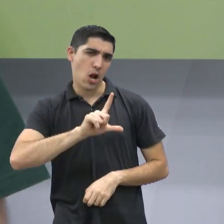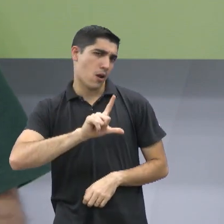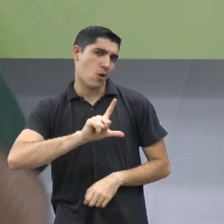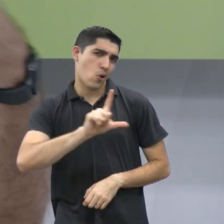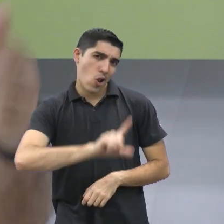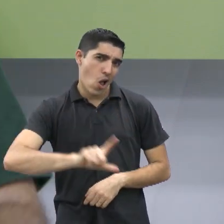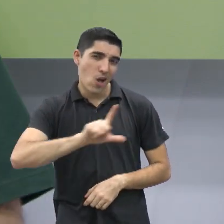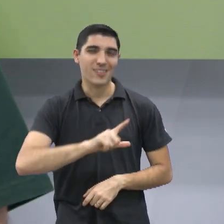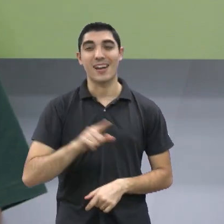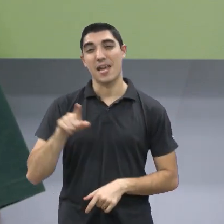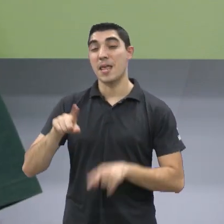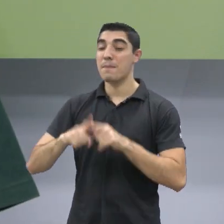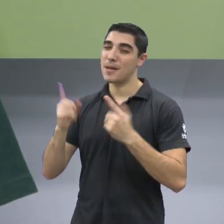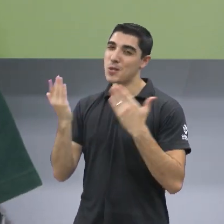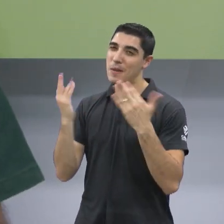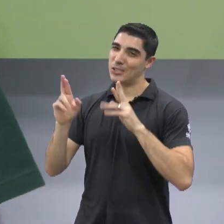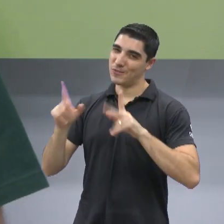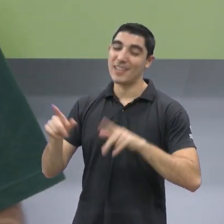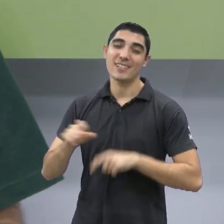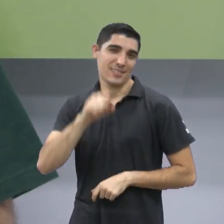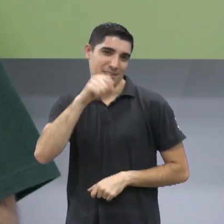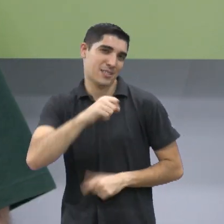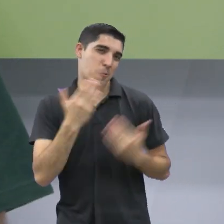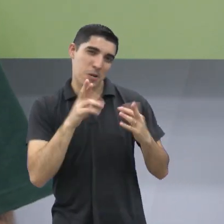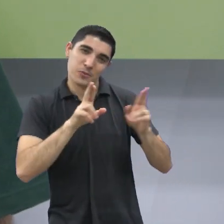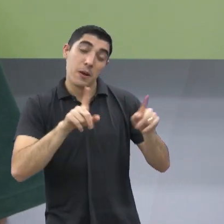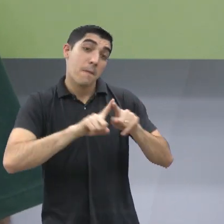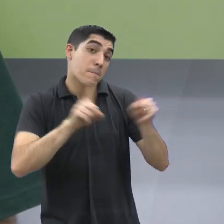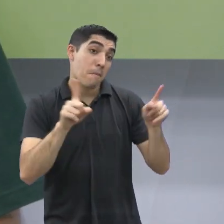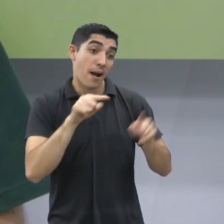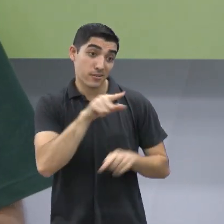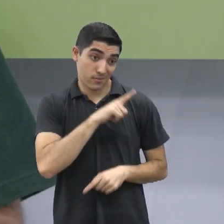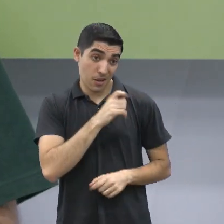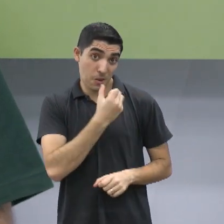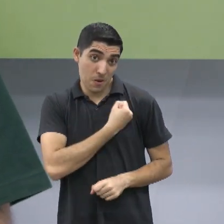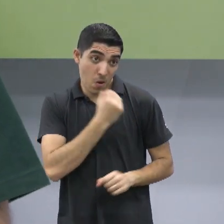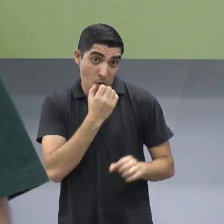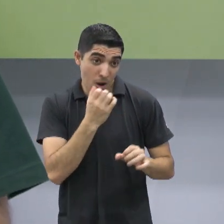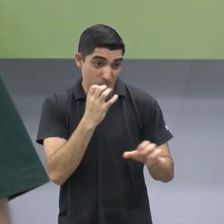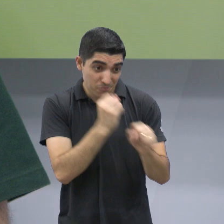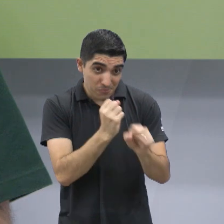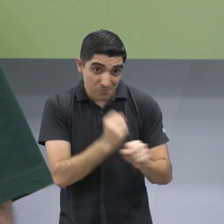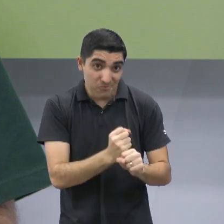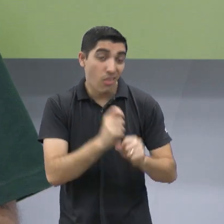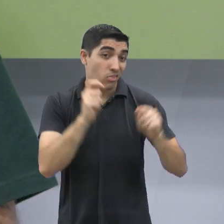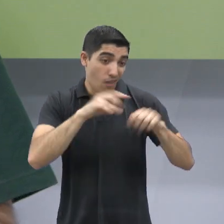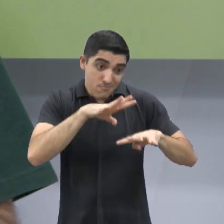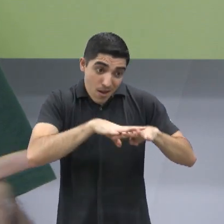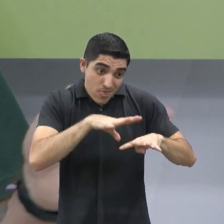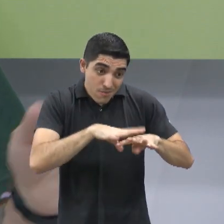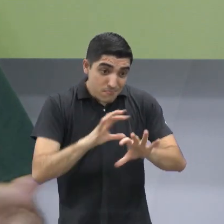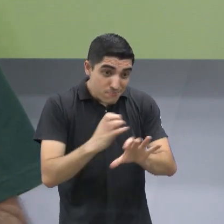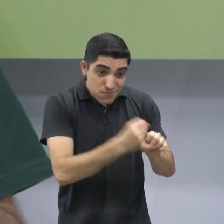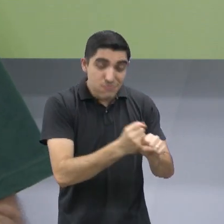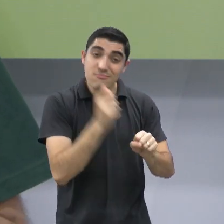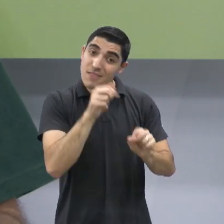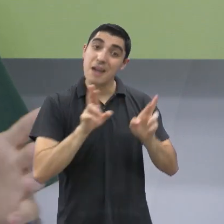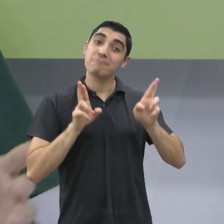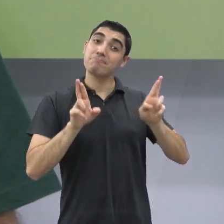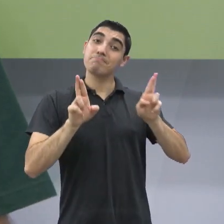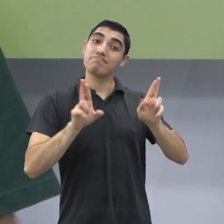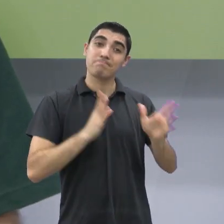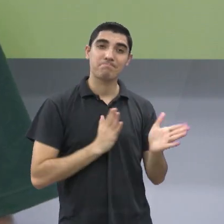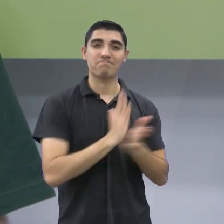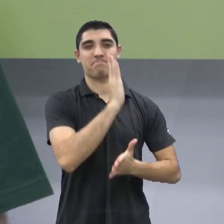modalidades diferentes, outras circunstâncias, mas enquanto houver vida, haverá esperança. Então, é importante, a gente achava que era